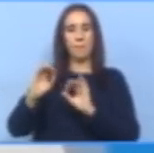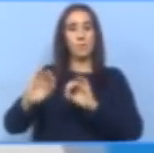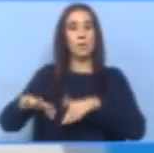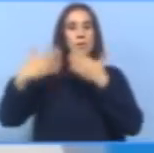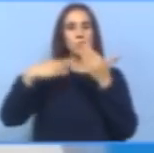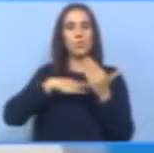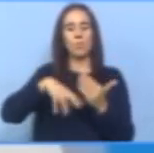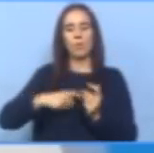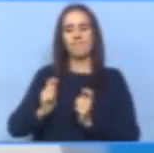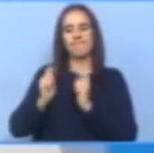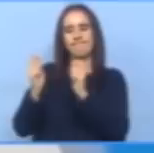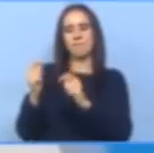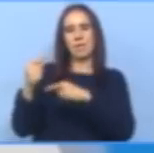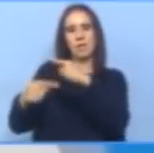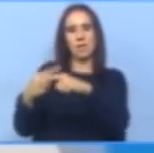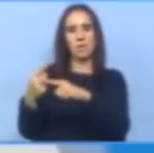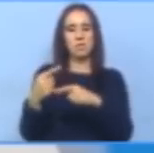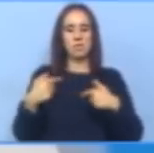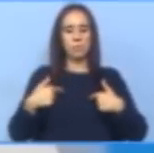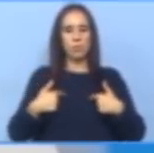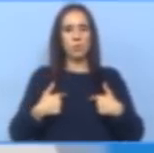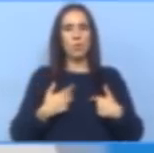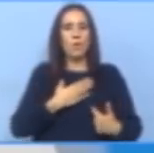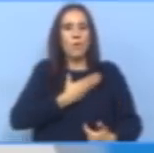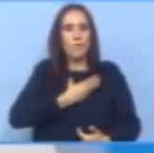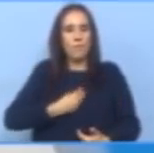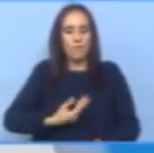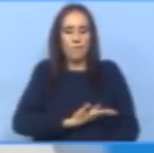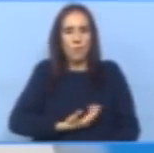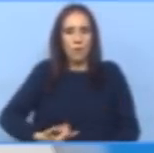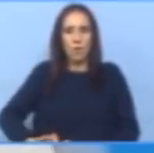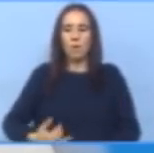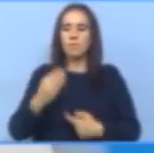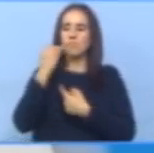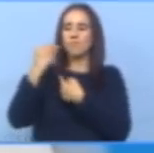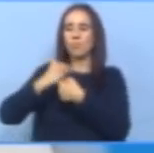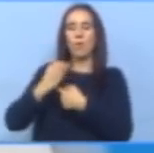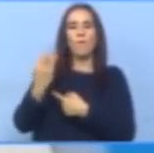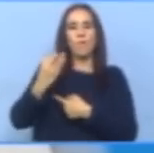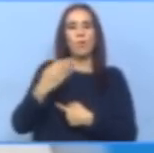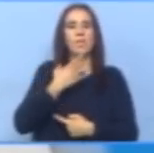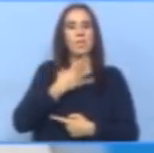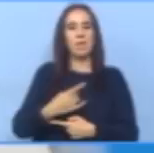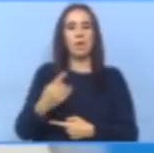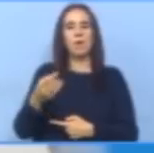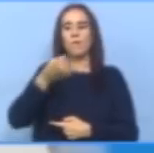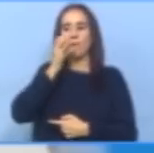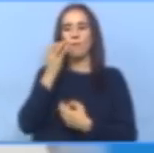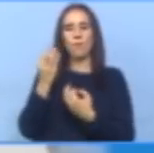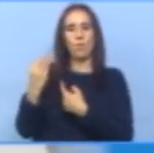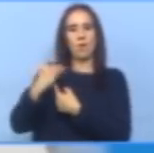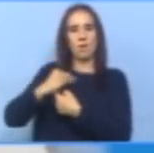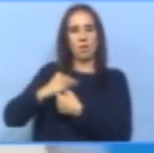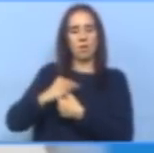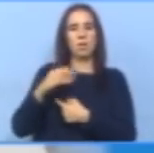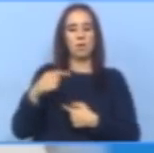do mundo. Porque tive fome e destes-me de comer, tive sede e destes-me de beber.